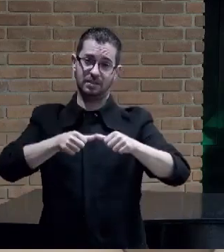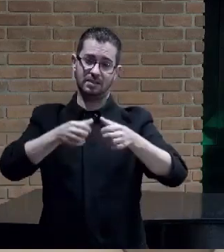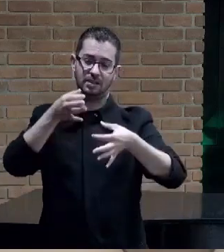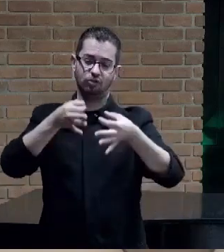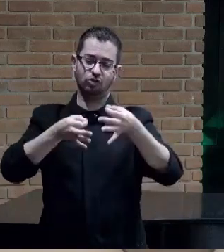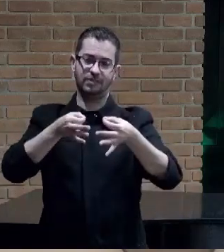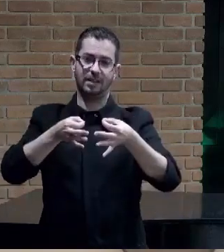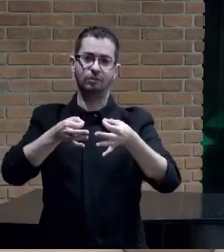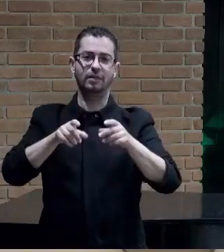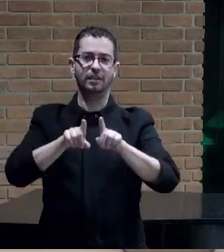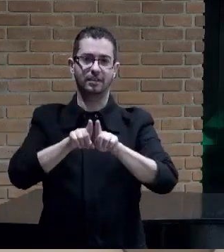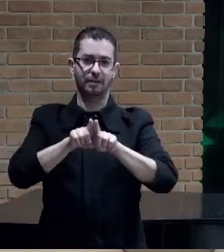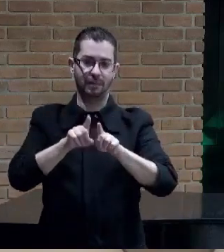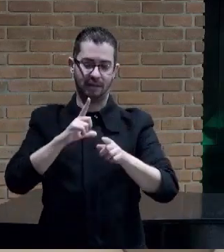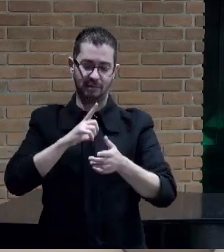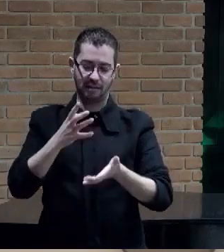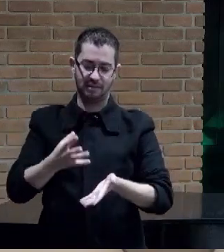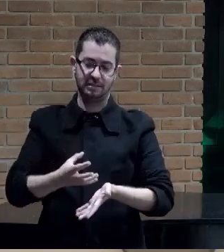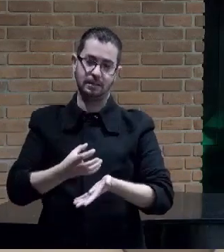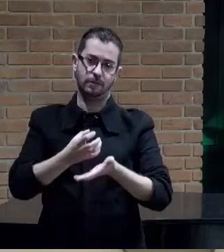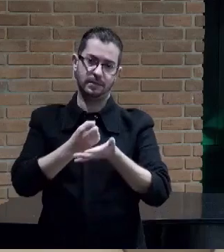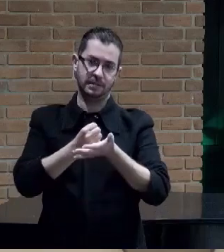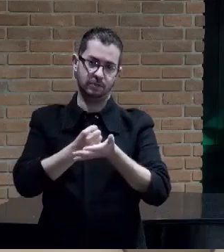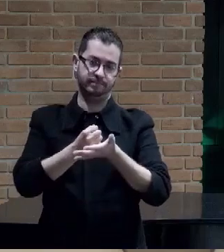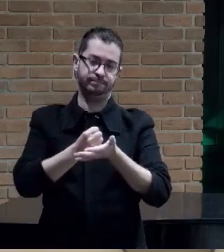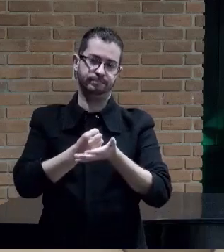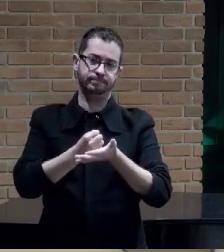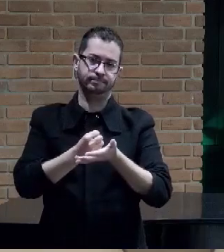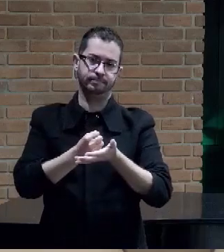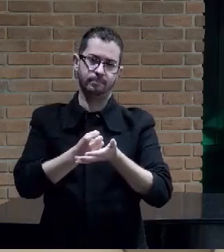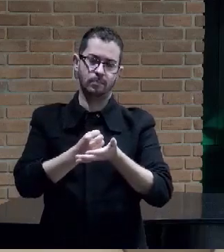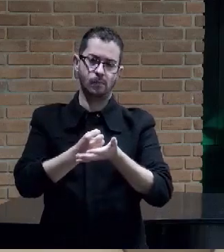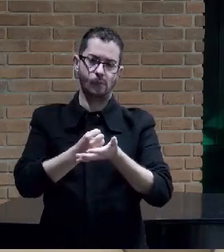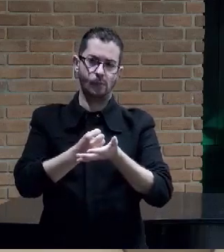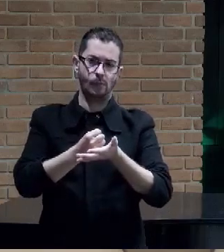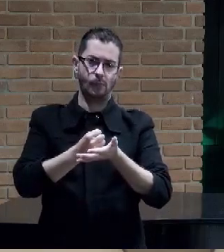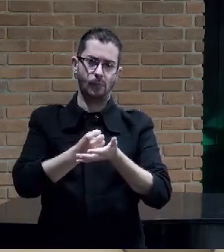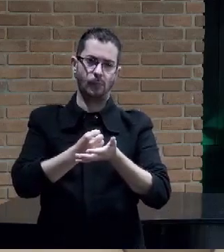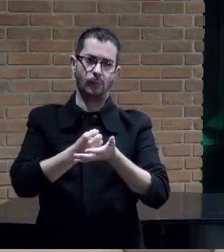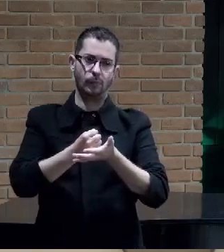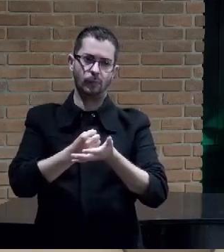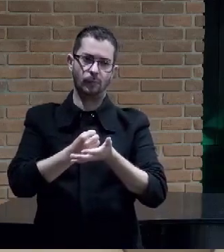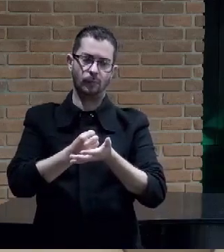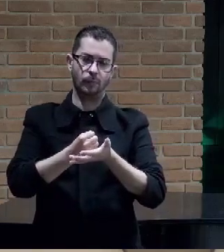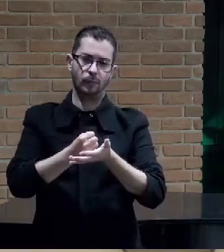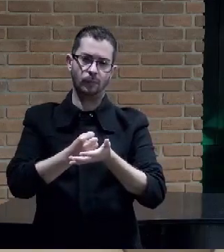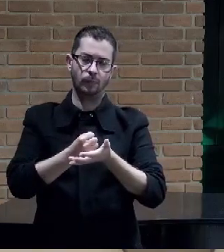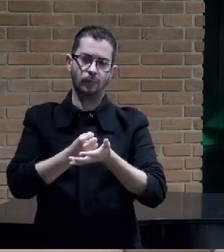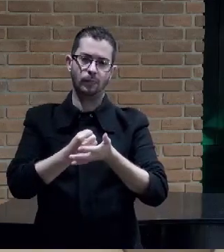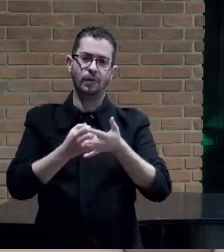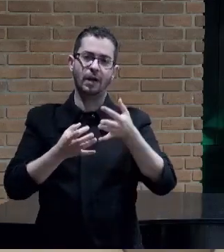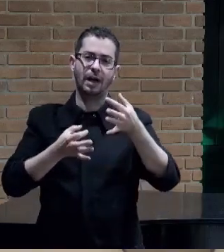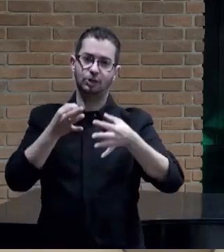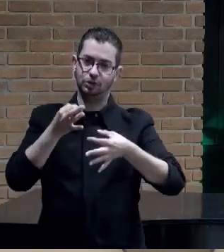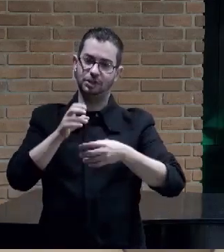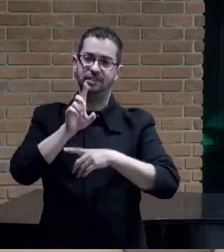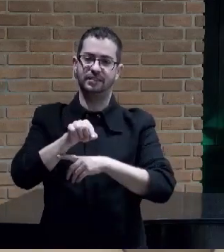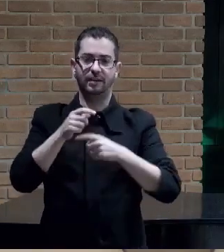Então, apesar de tudo isso que eu falei, a justificação, a justiça, ela é